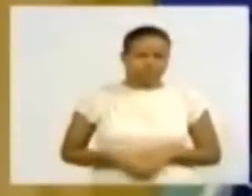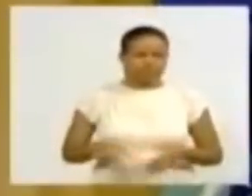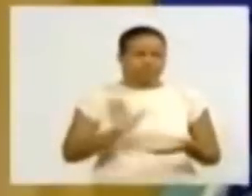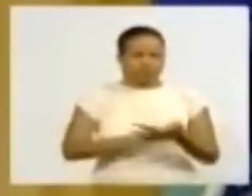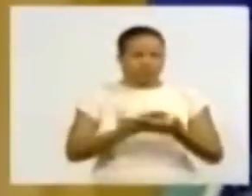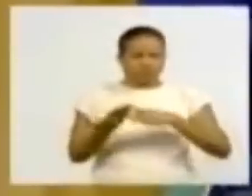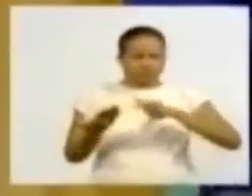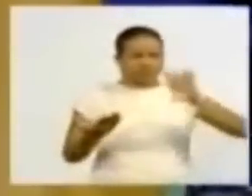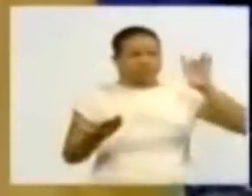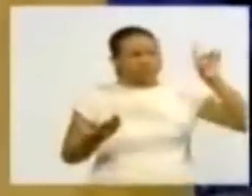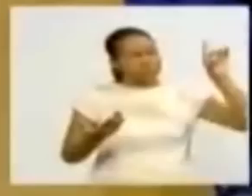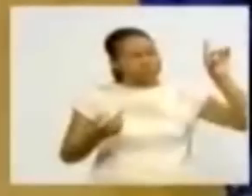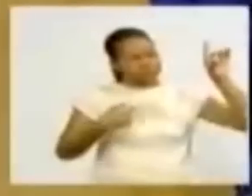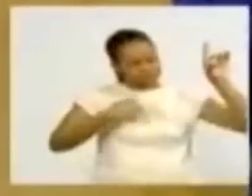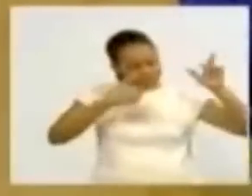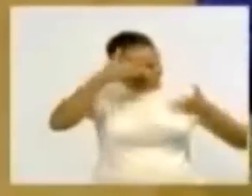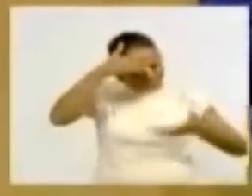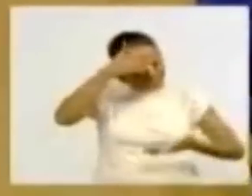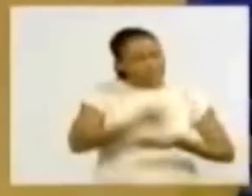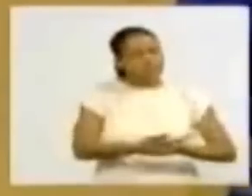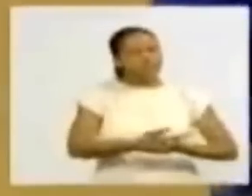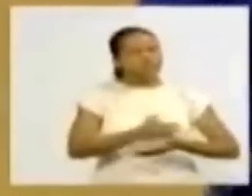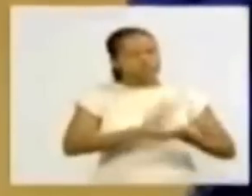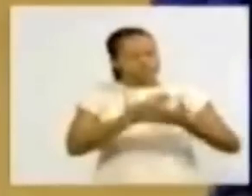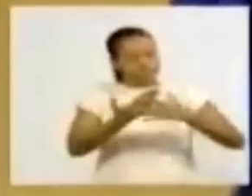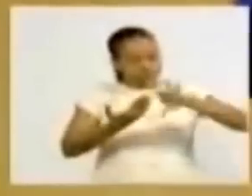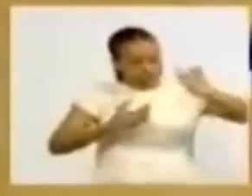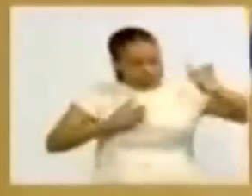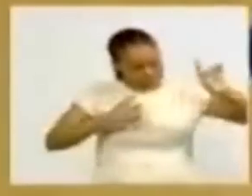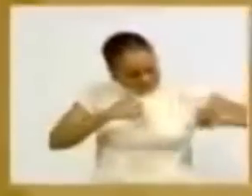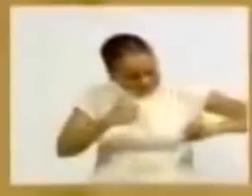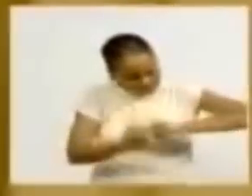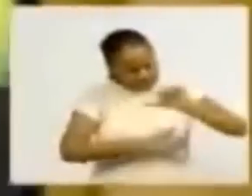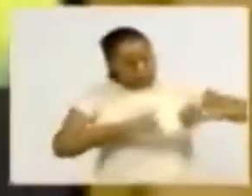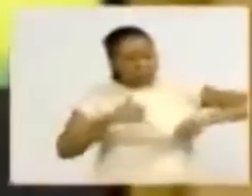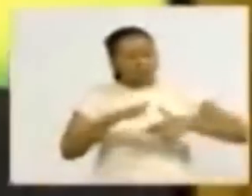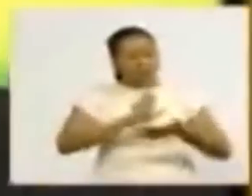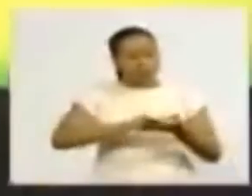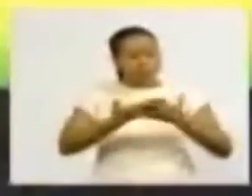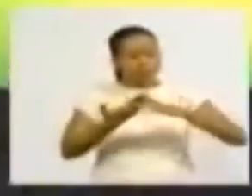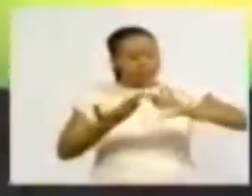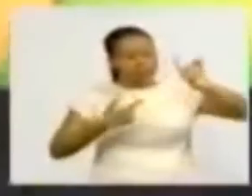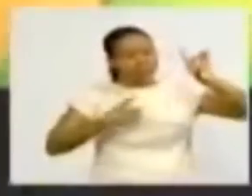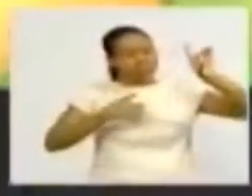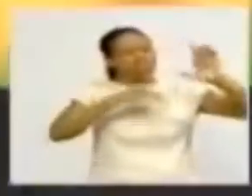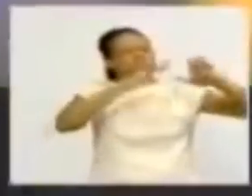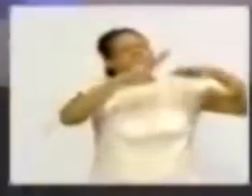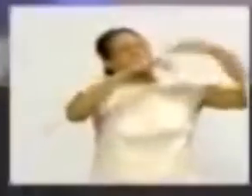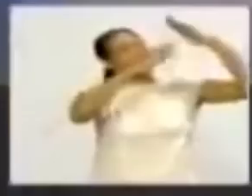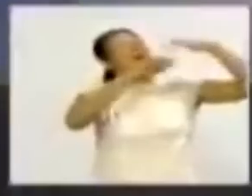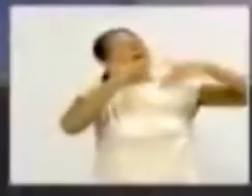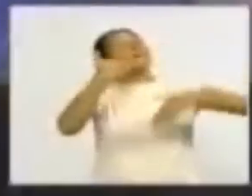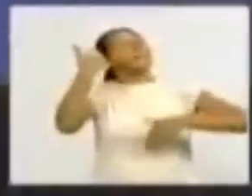Ela me faz crer, ela me transforma, ela me faz ser melhor do que eu sou.